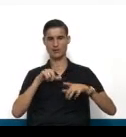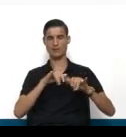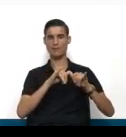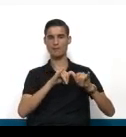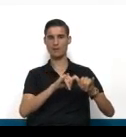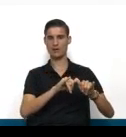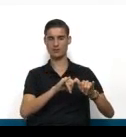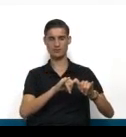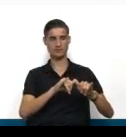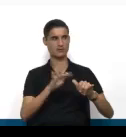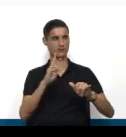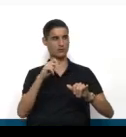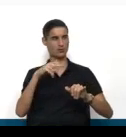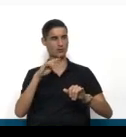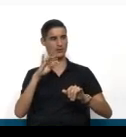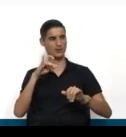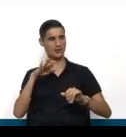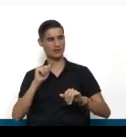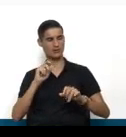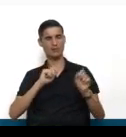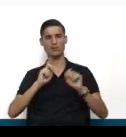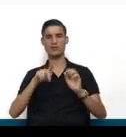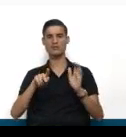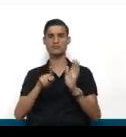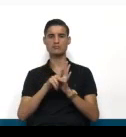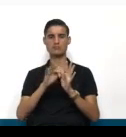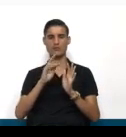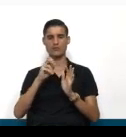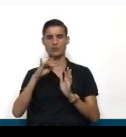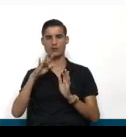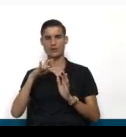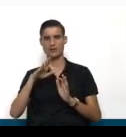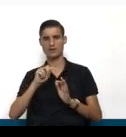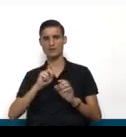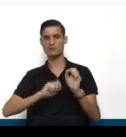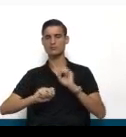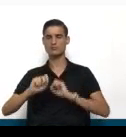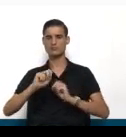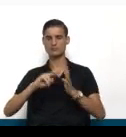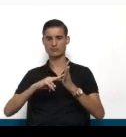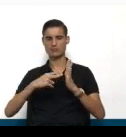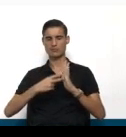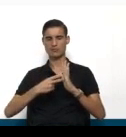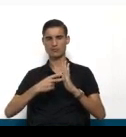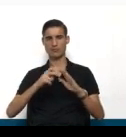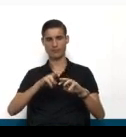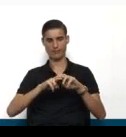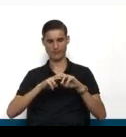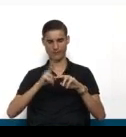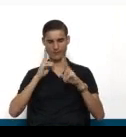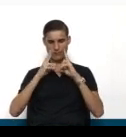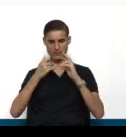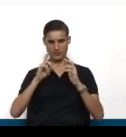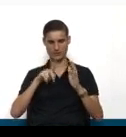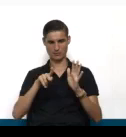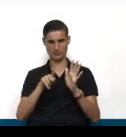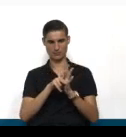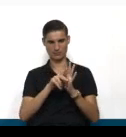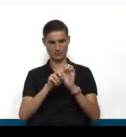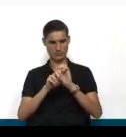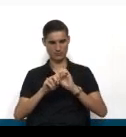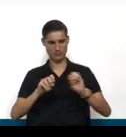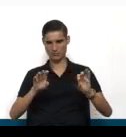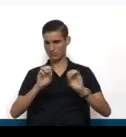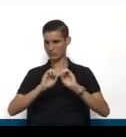de fronteira. Quem são as nossas condições de fronteira? Considerando então, né, se eu estou falando dos